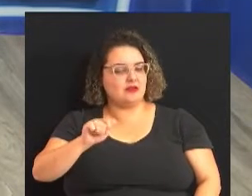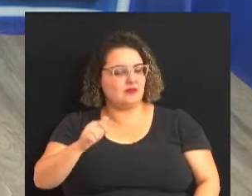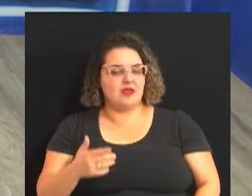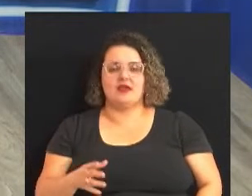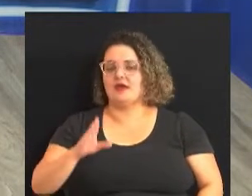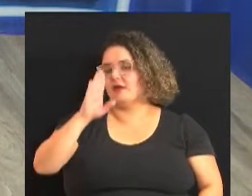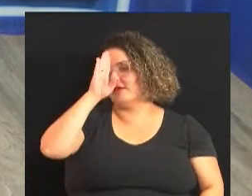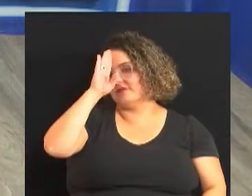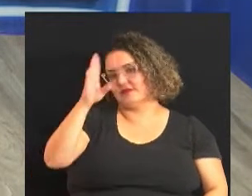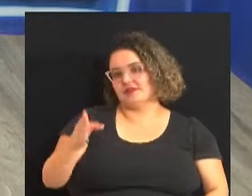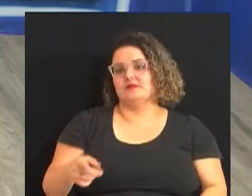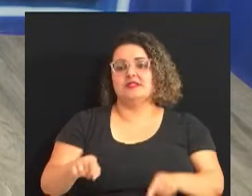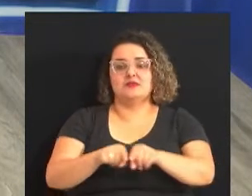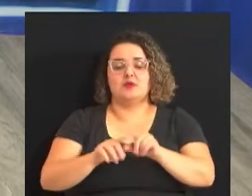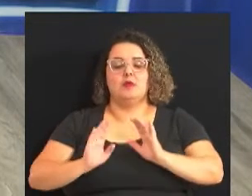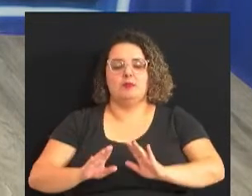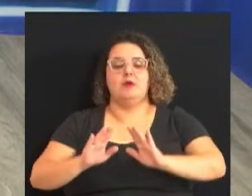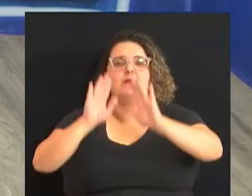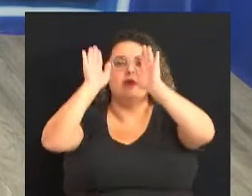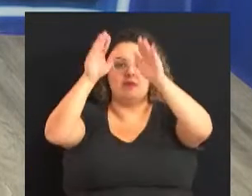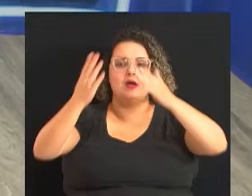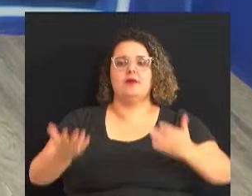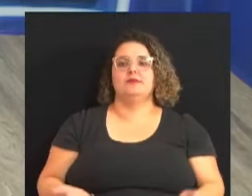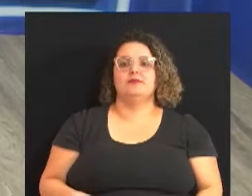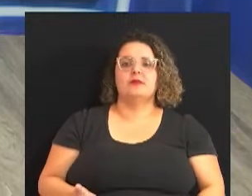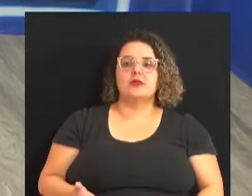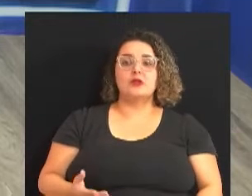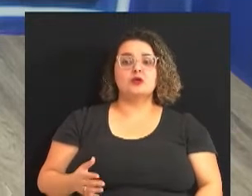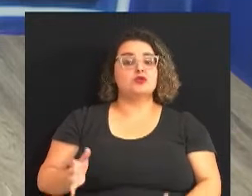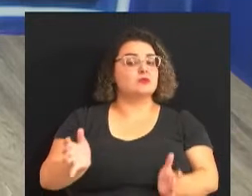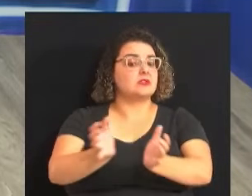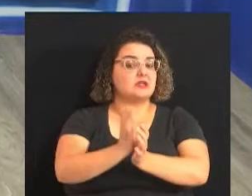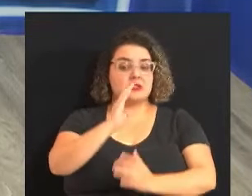torneio, mas sobre o basquete brasileiro também, sobre seleção